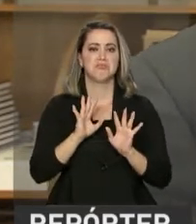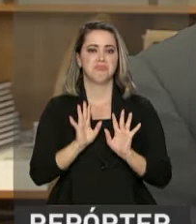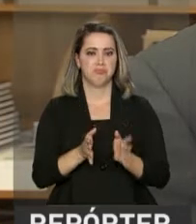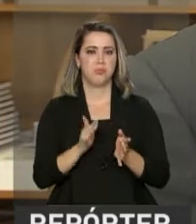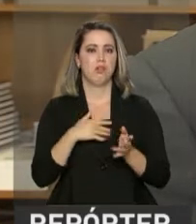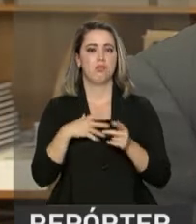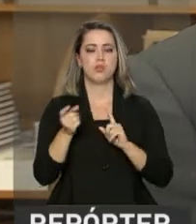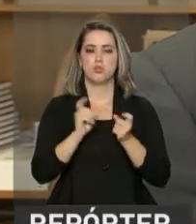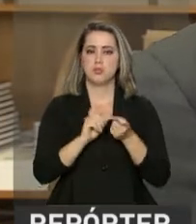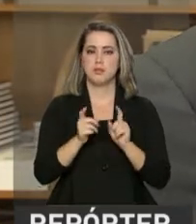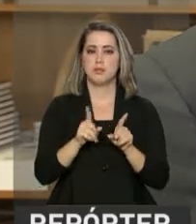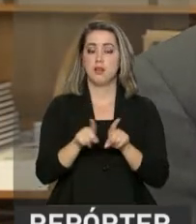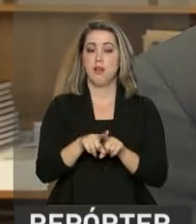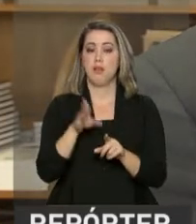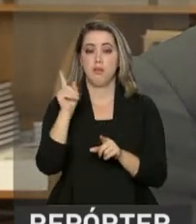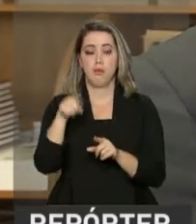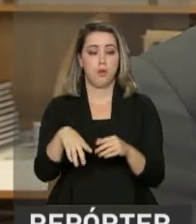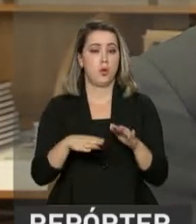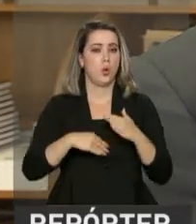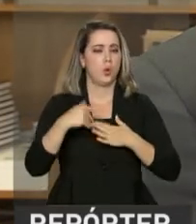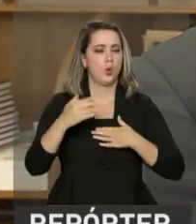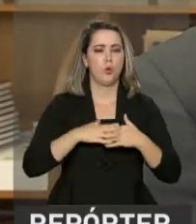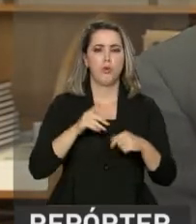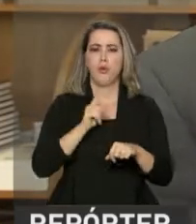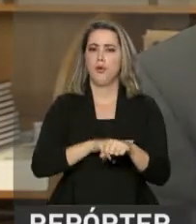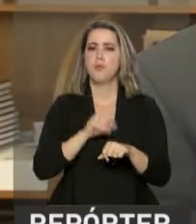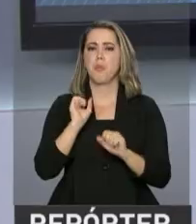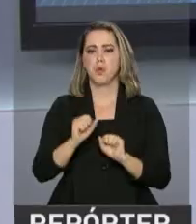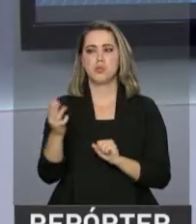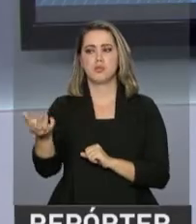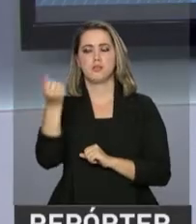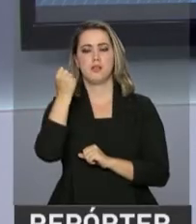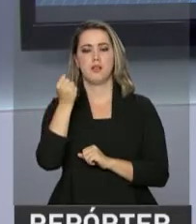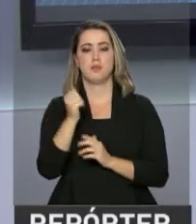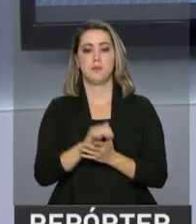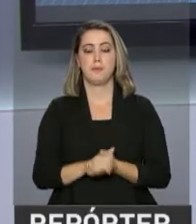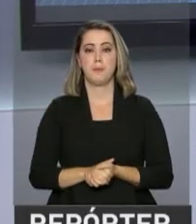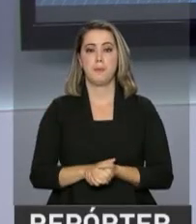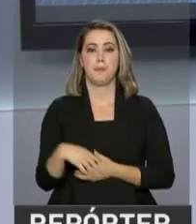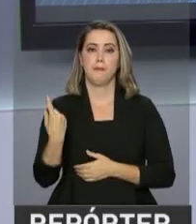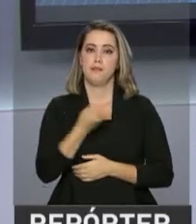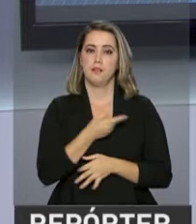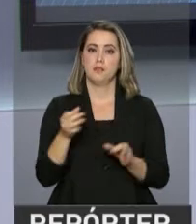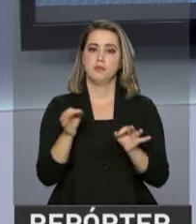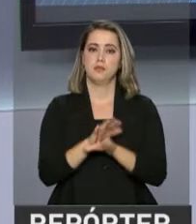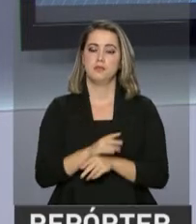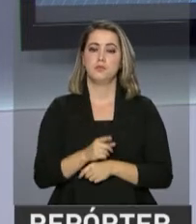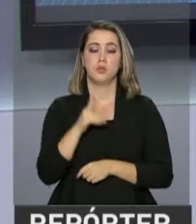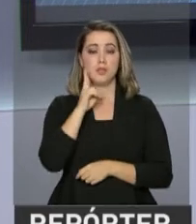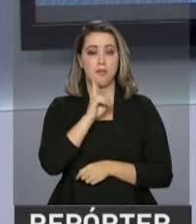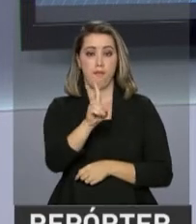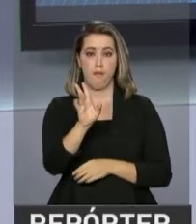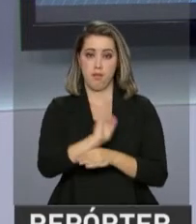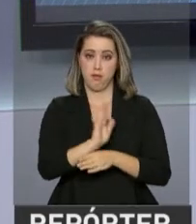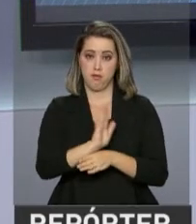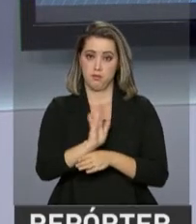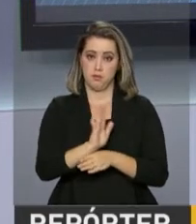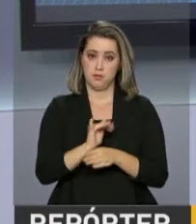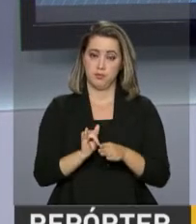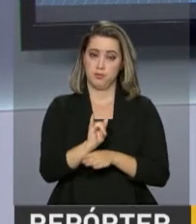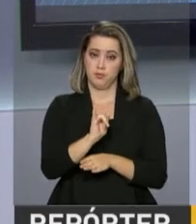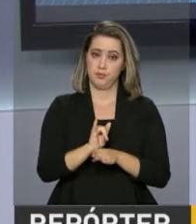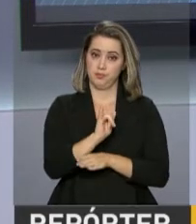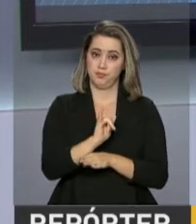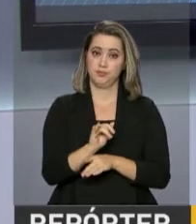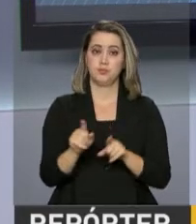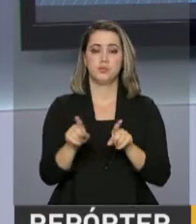fazer a gestão de recursos ou qualquer hora se pode sacar nós ficamos por aqui você pode rever as reportagens no